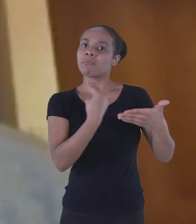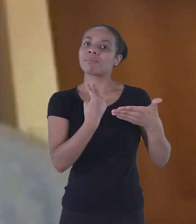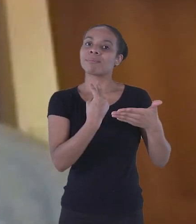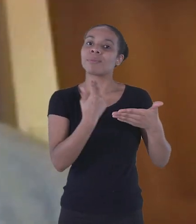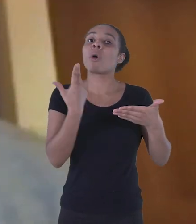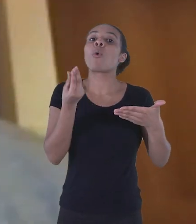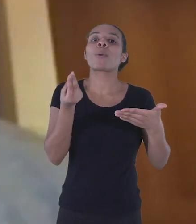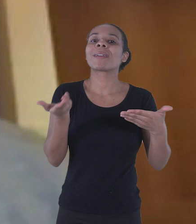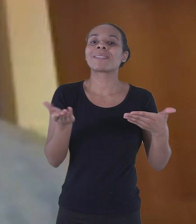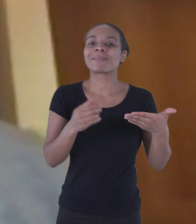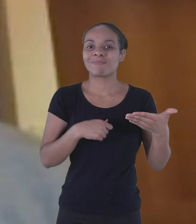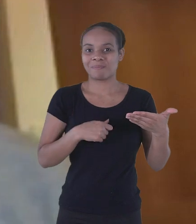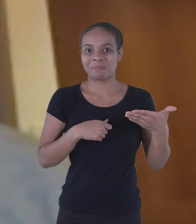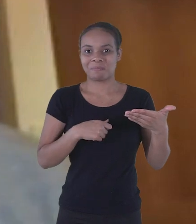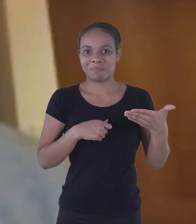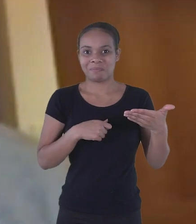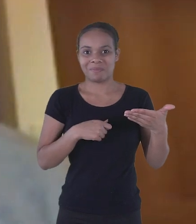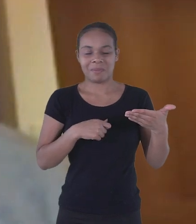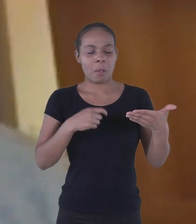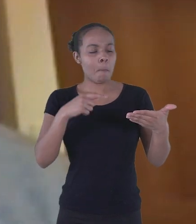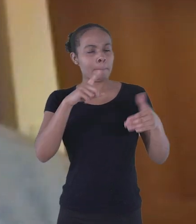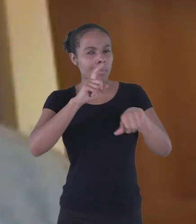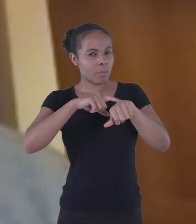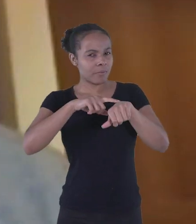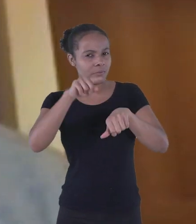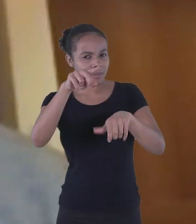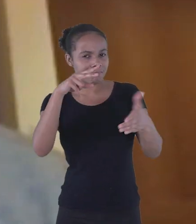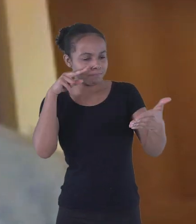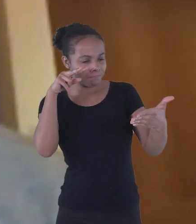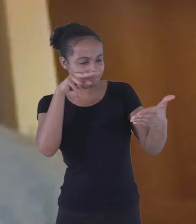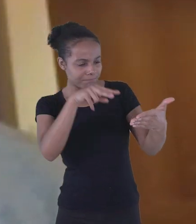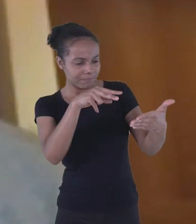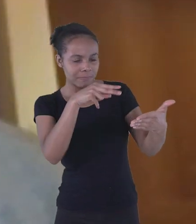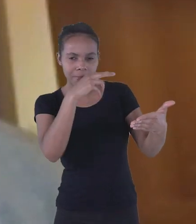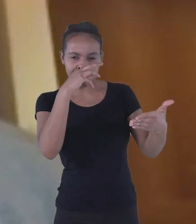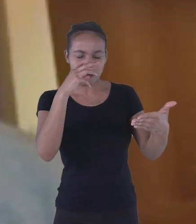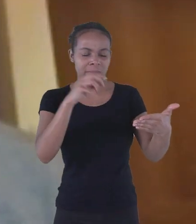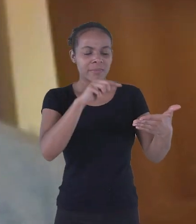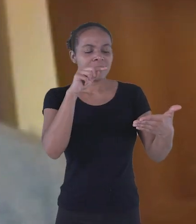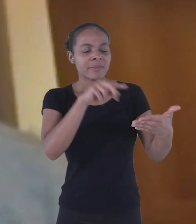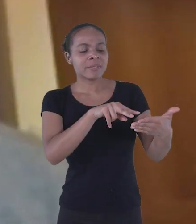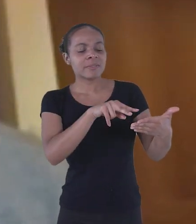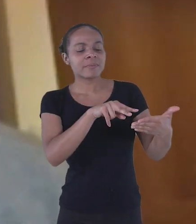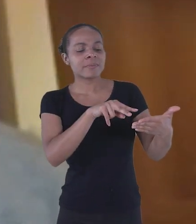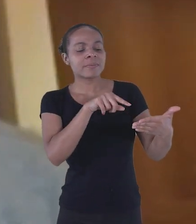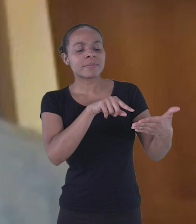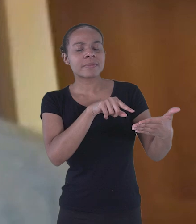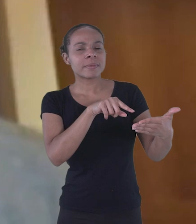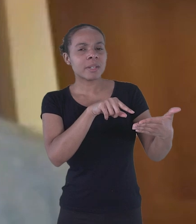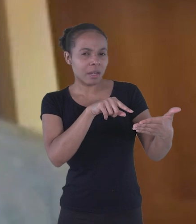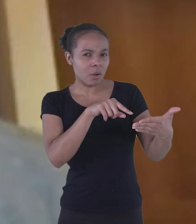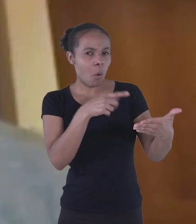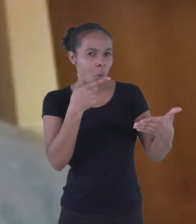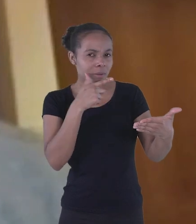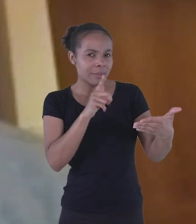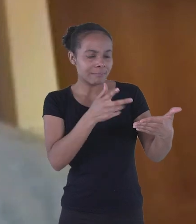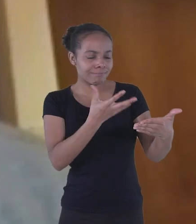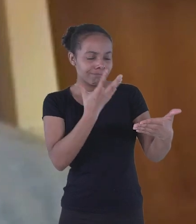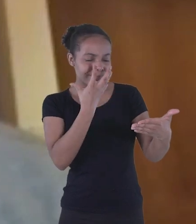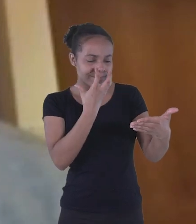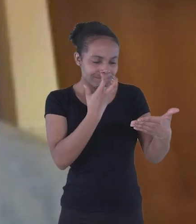capa tem carisma, como você analisa um ser humano? Na minha visão, tem. Então,